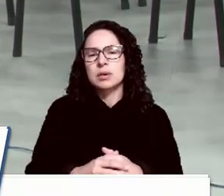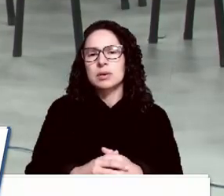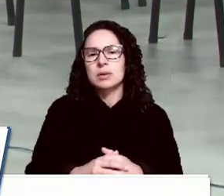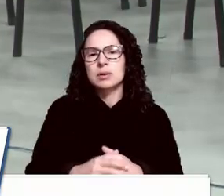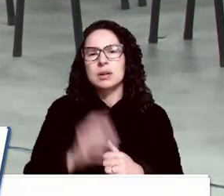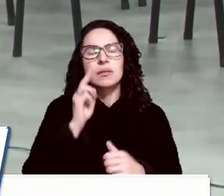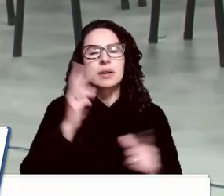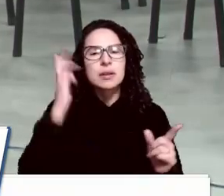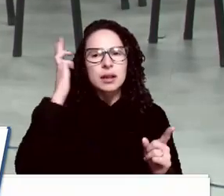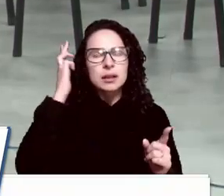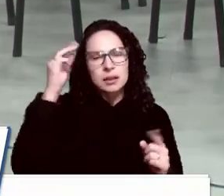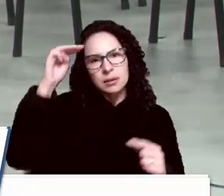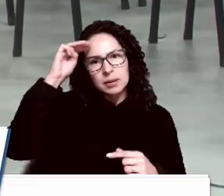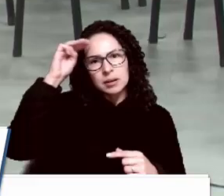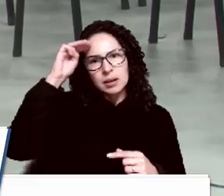Zezinho, o Tide, eles têm